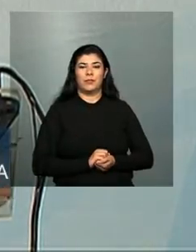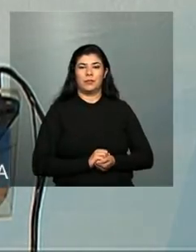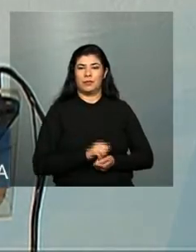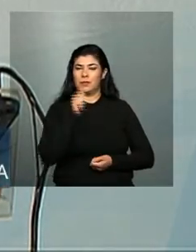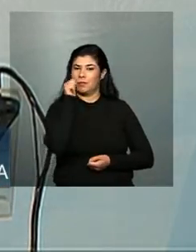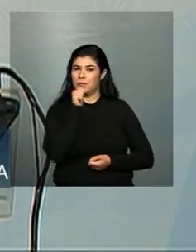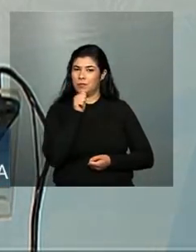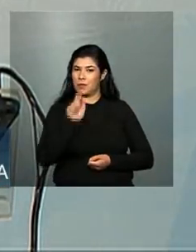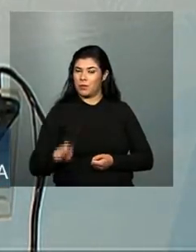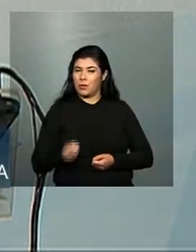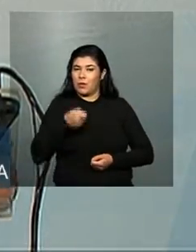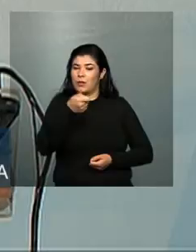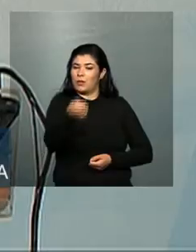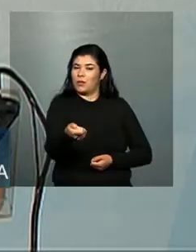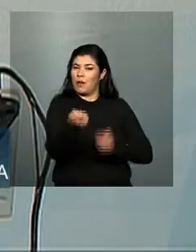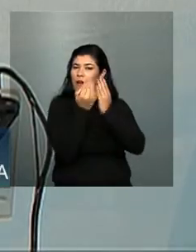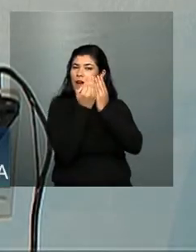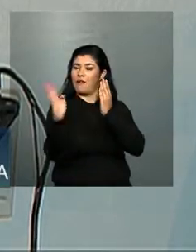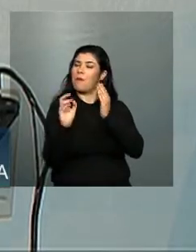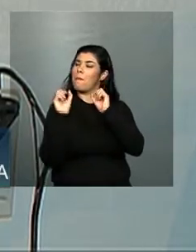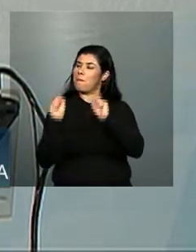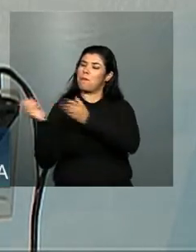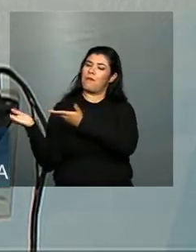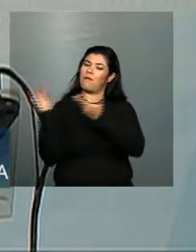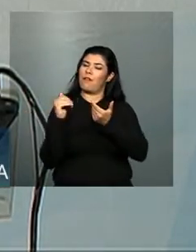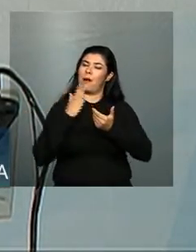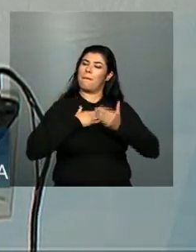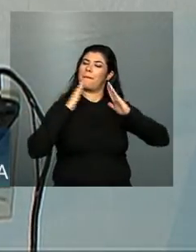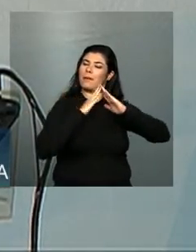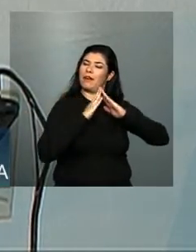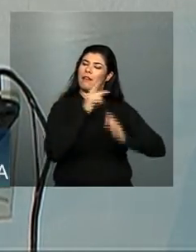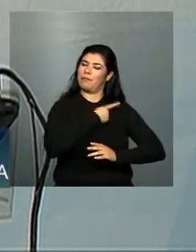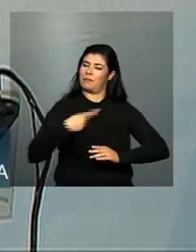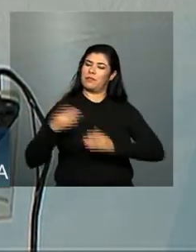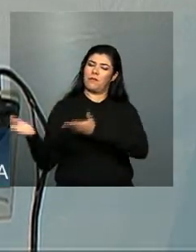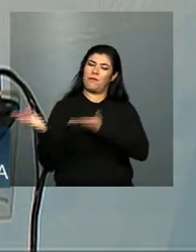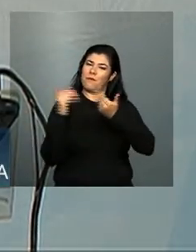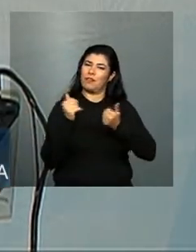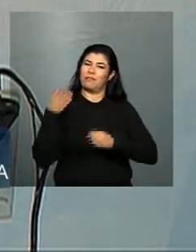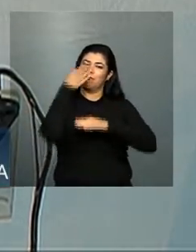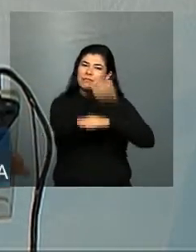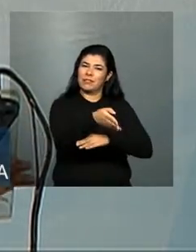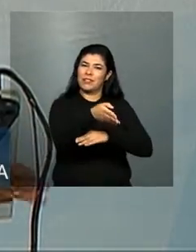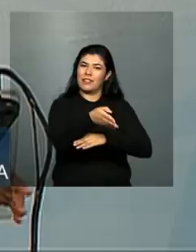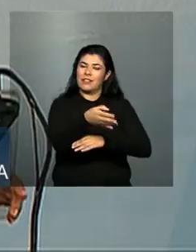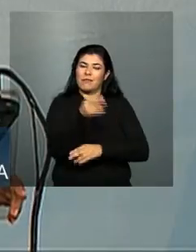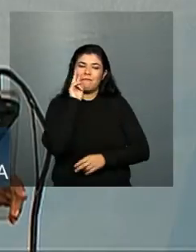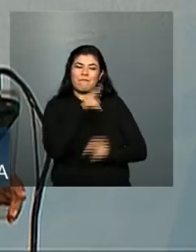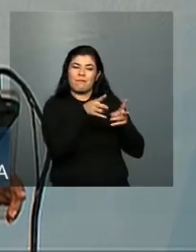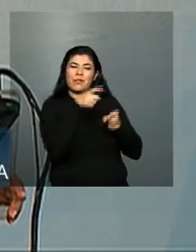e disse para mim, pode entrar, presidenta, vamos entrar aqui na minha casa, eu vi na Rilvânia um imenso